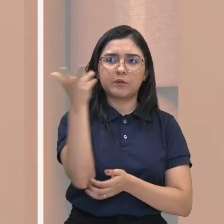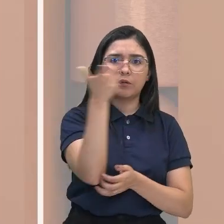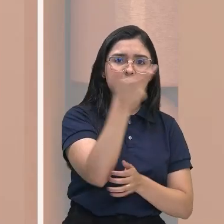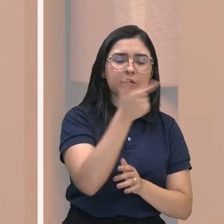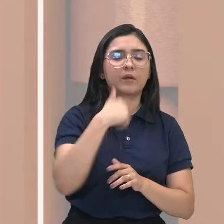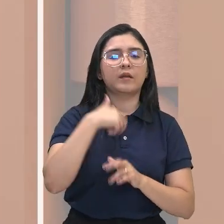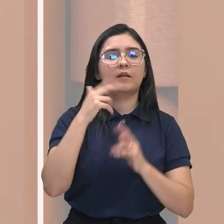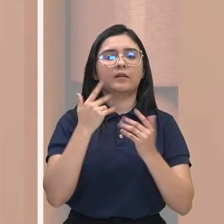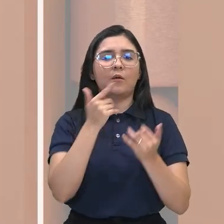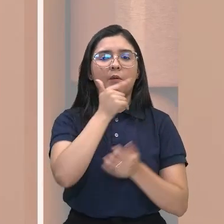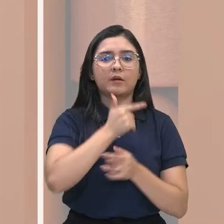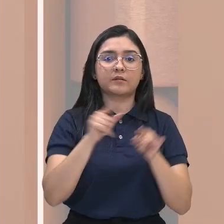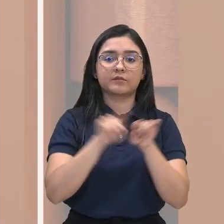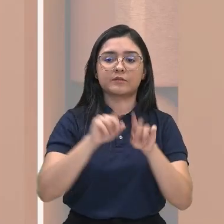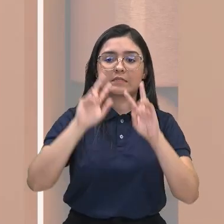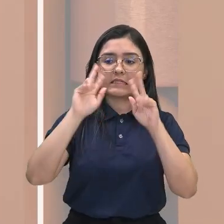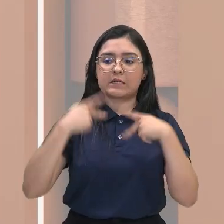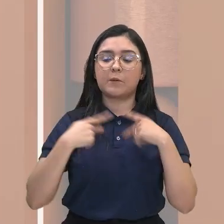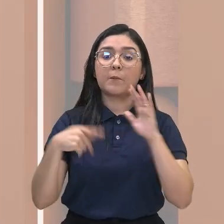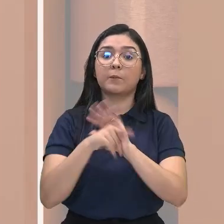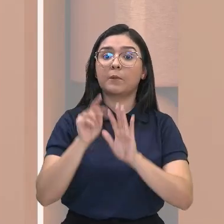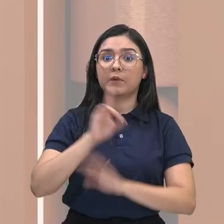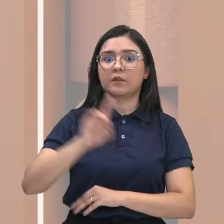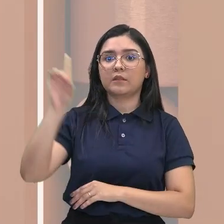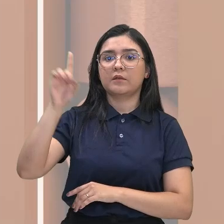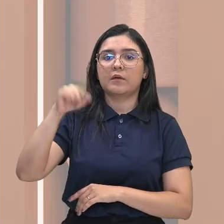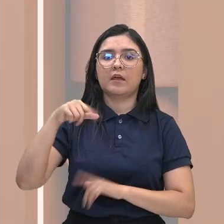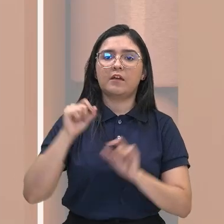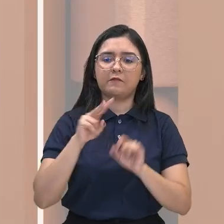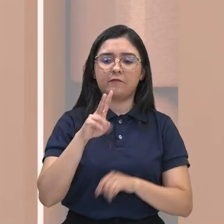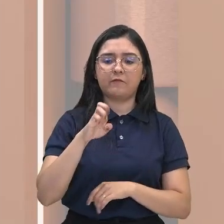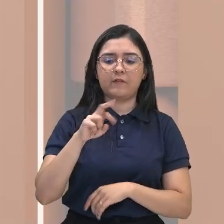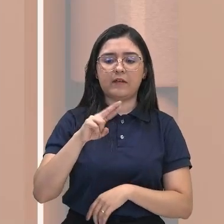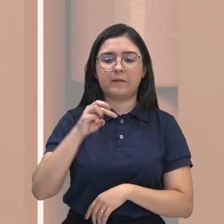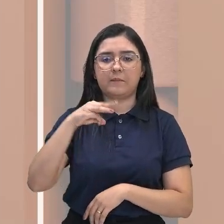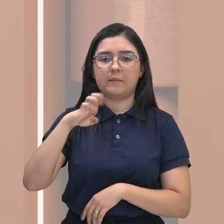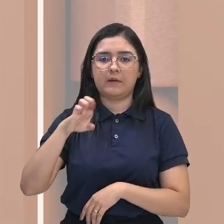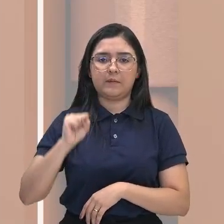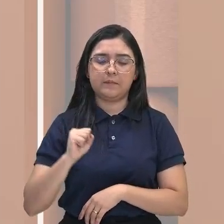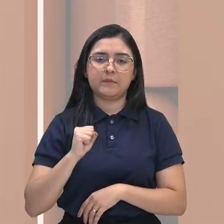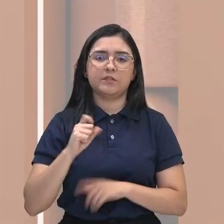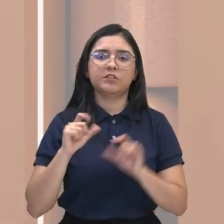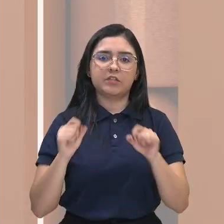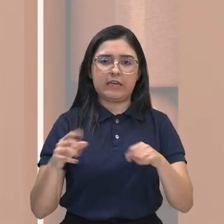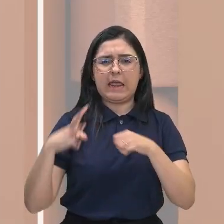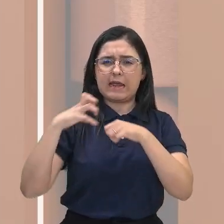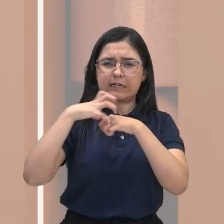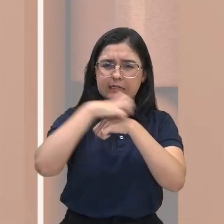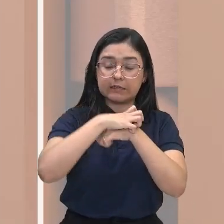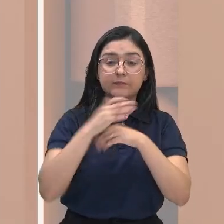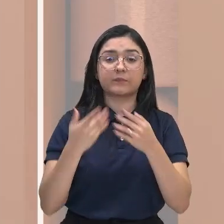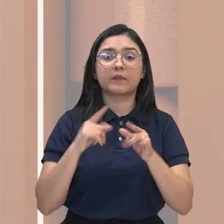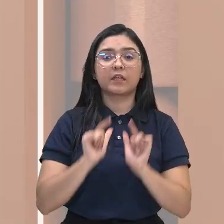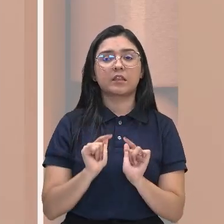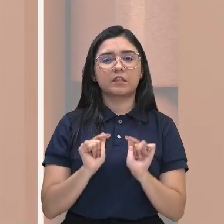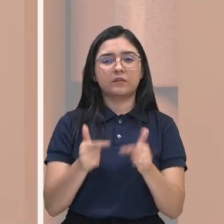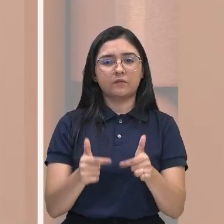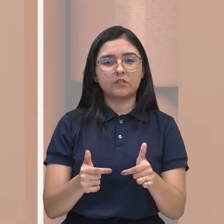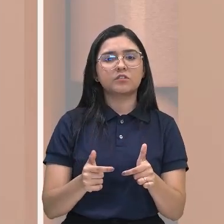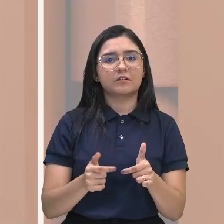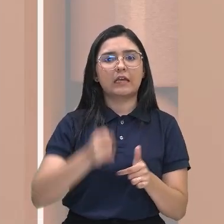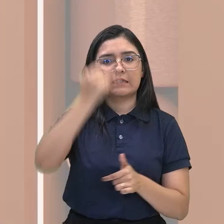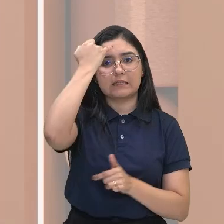e os seres humanos, inclusive o próprio Deus, era como vermes que devoram o queijo aos poucos, e defendia veementemente